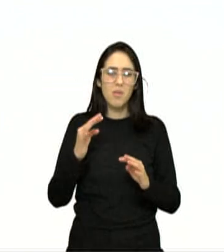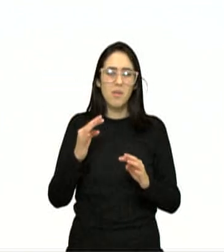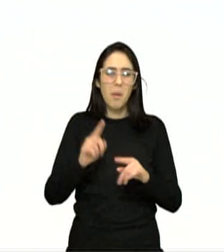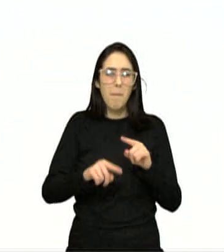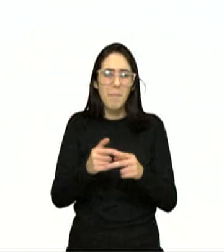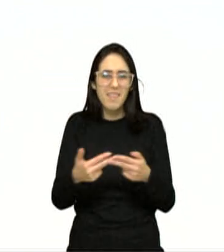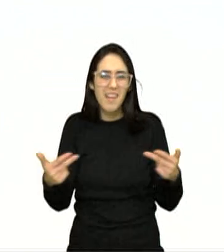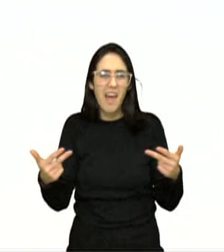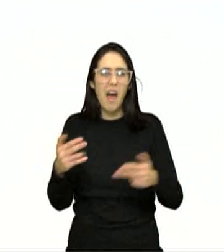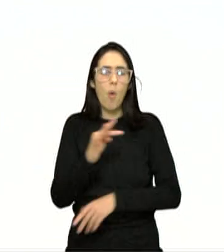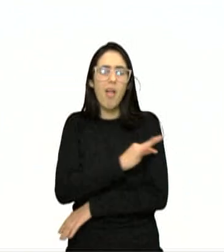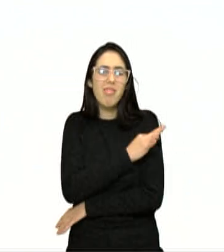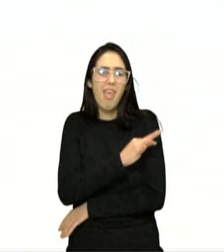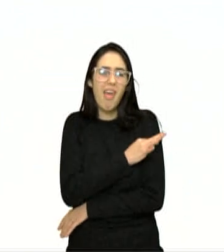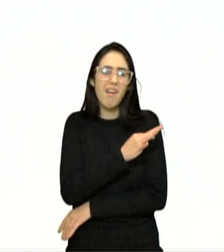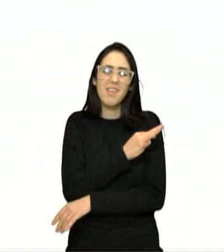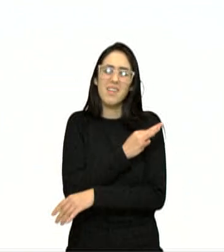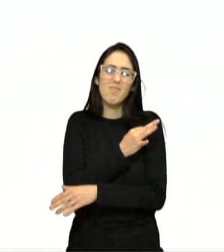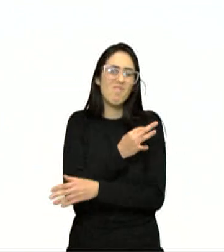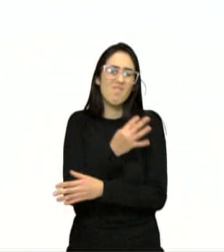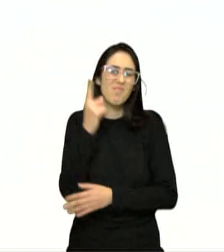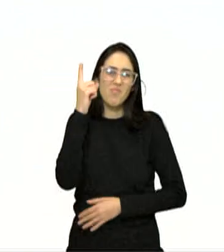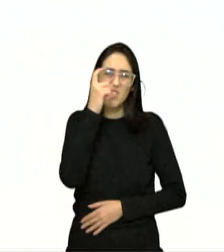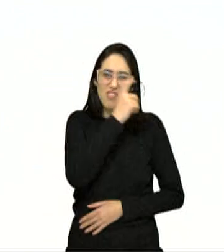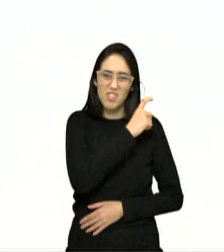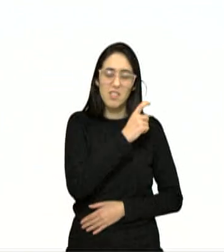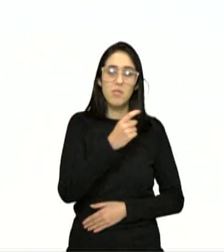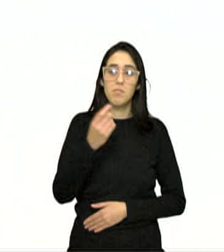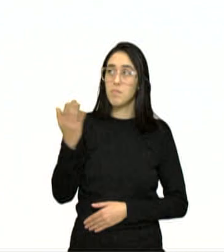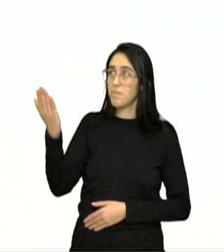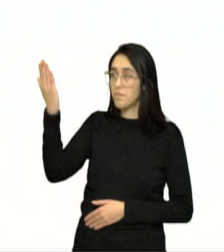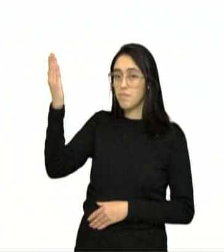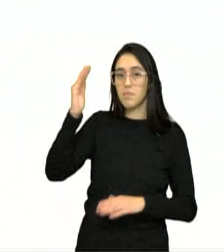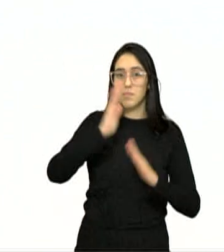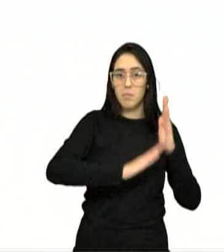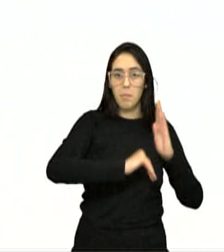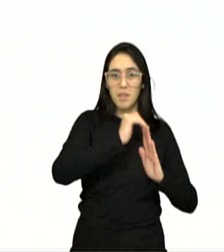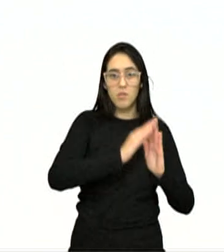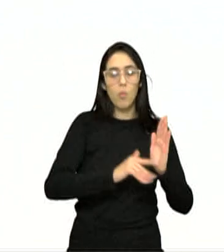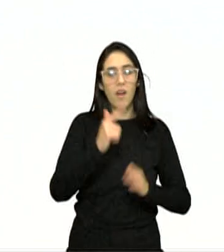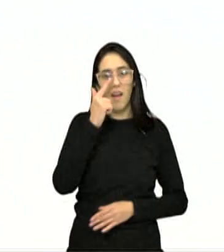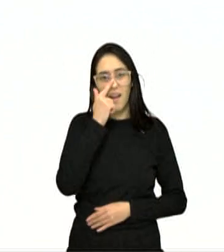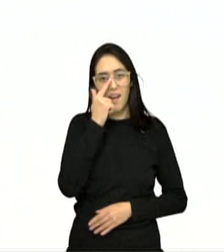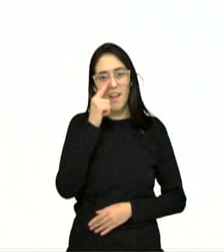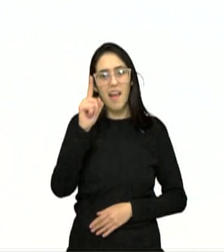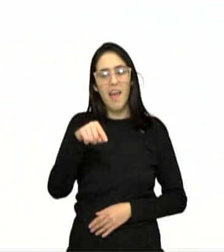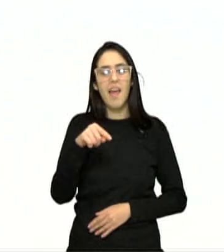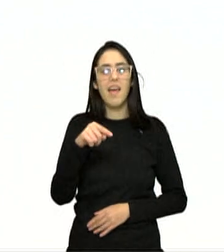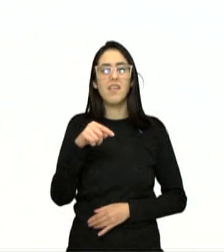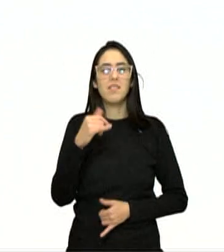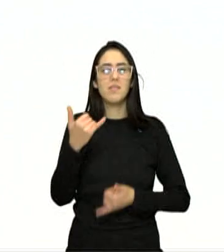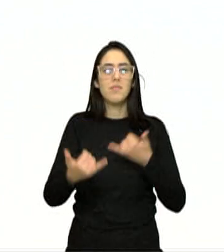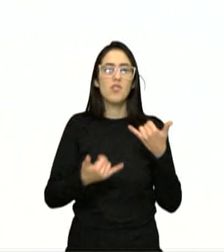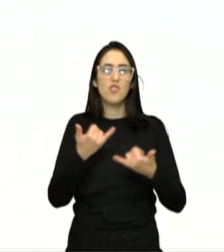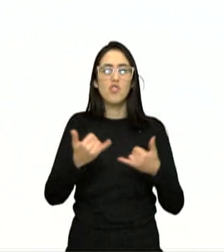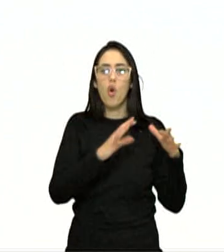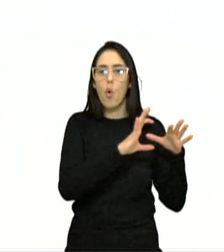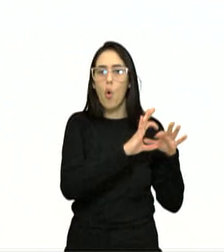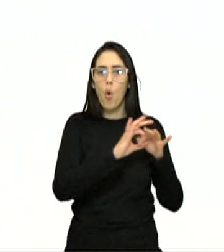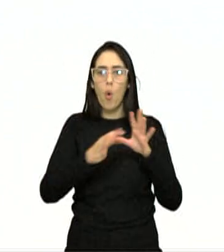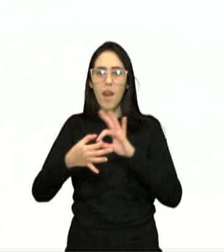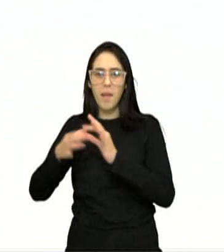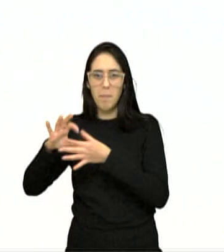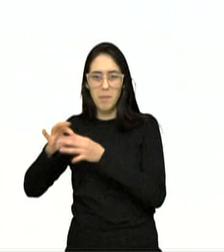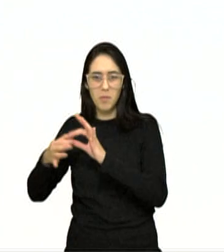utilizavam. Aqui nós temos ao lado uma pintura grega que representa os Jogos Olímpicos da Antiguidade, da